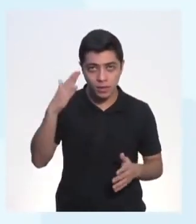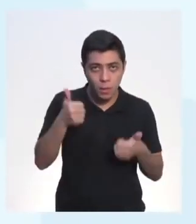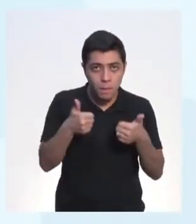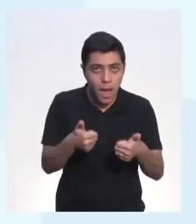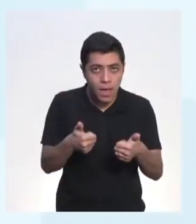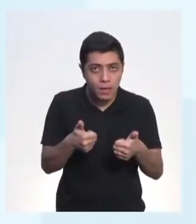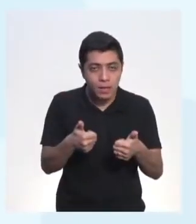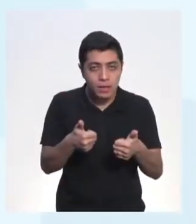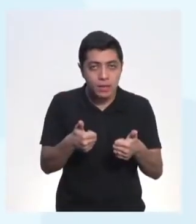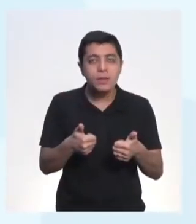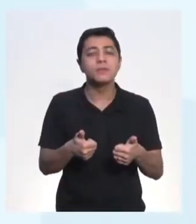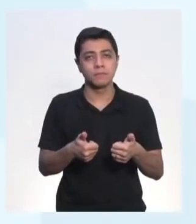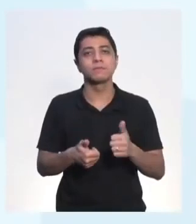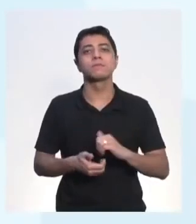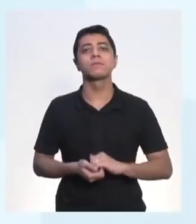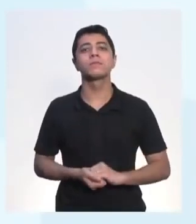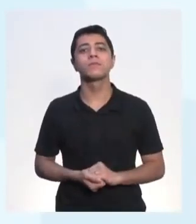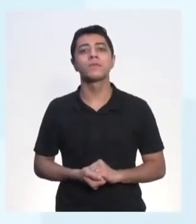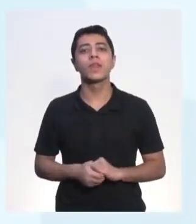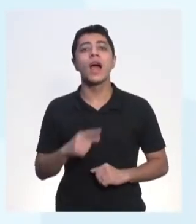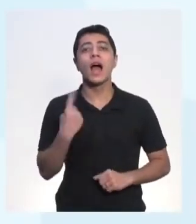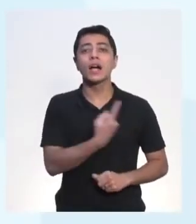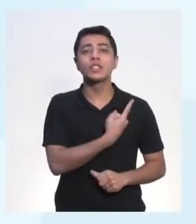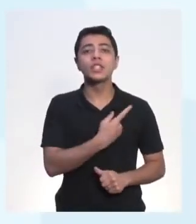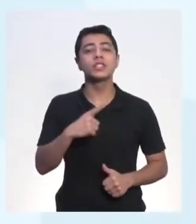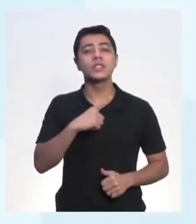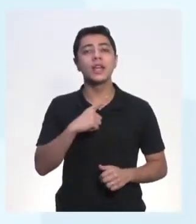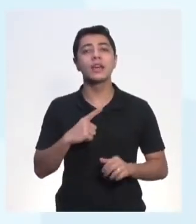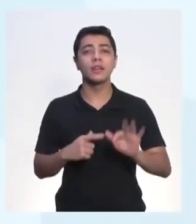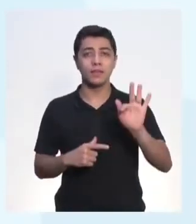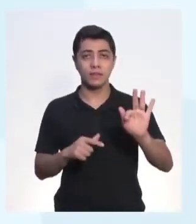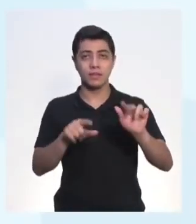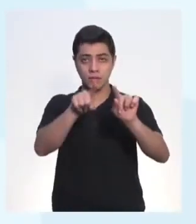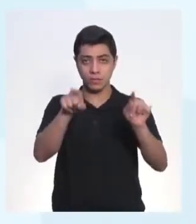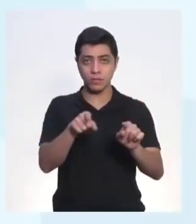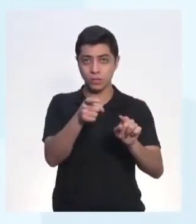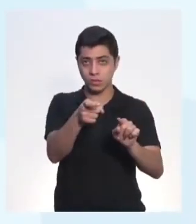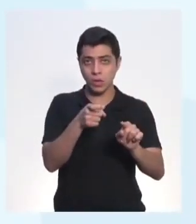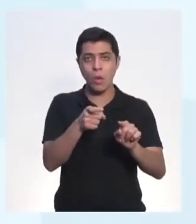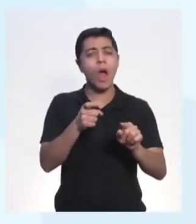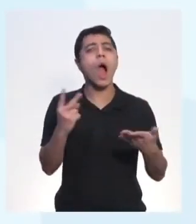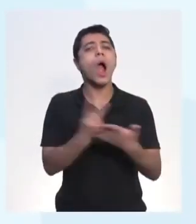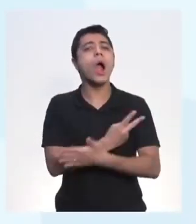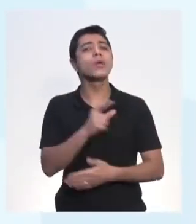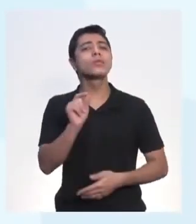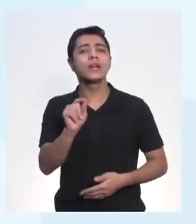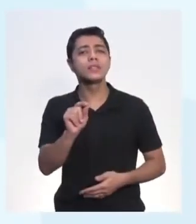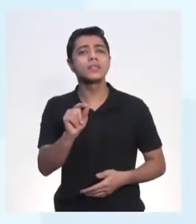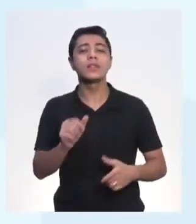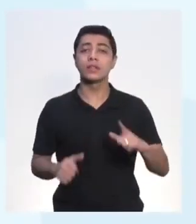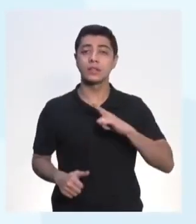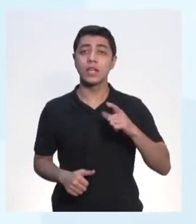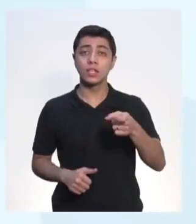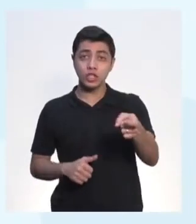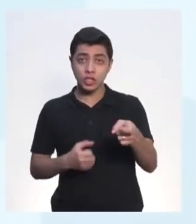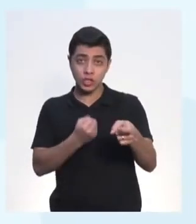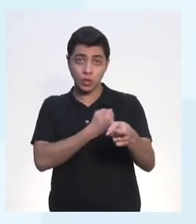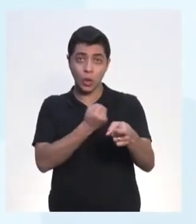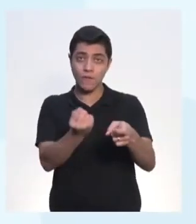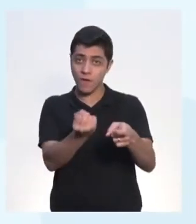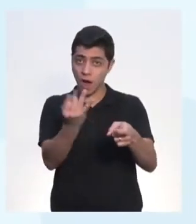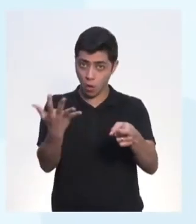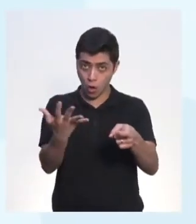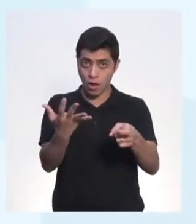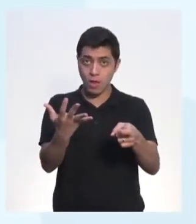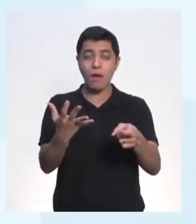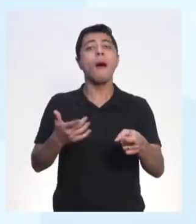que acontece quando a gente tem uma função? Quando a gente tem uma função, a gente vai ter um valor para o x, vai fazer uma continha e vai encontrar um